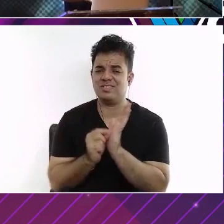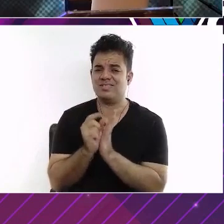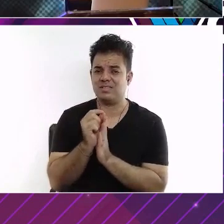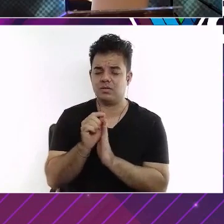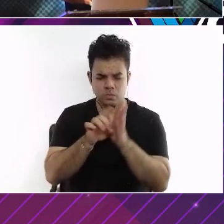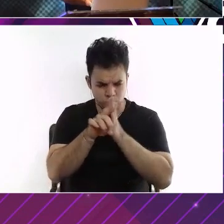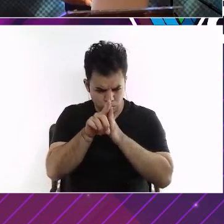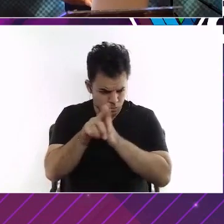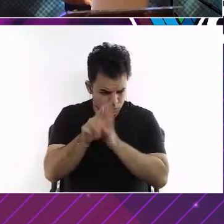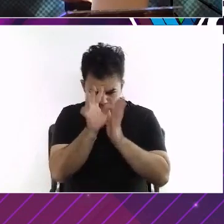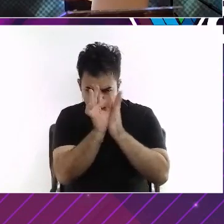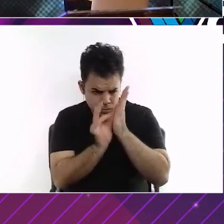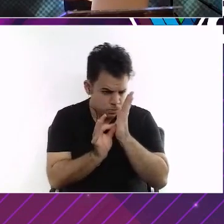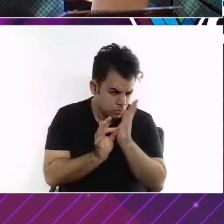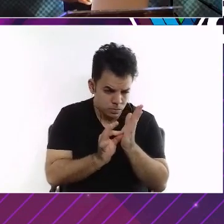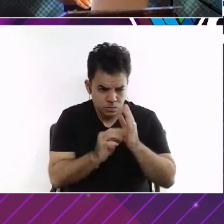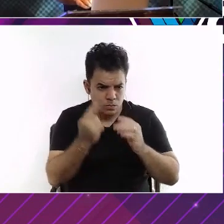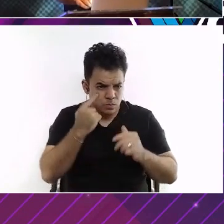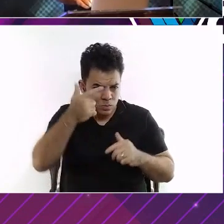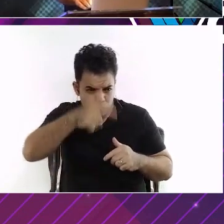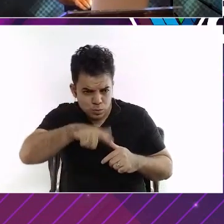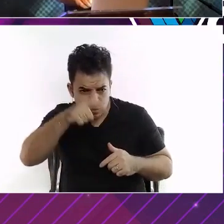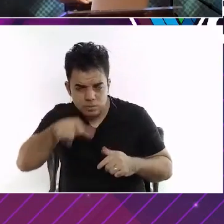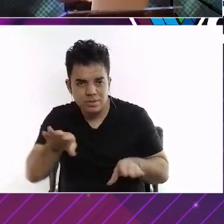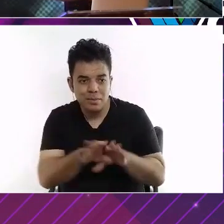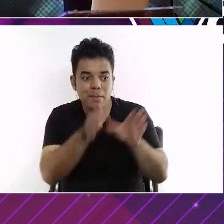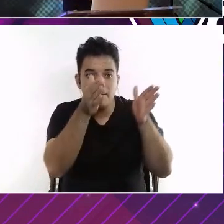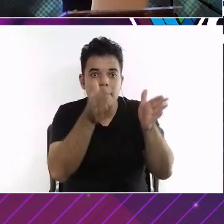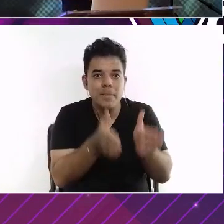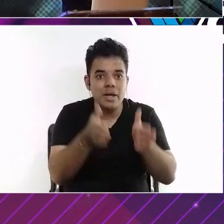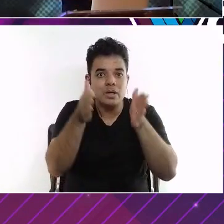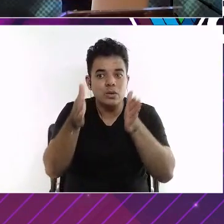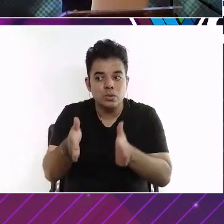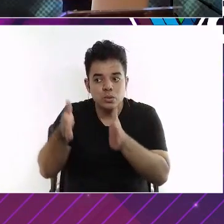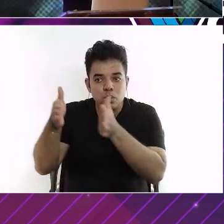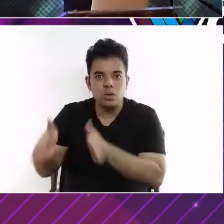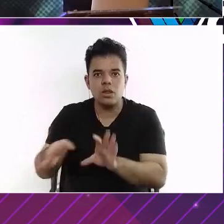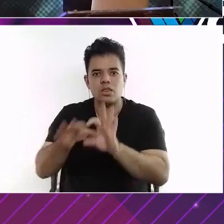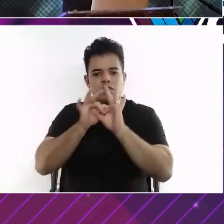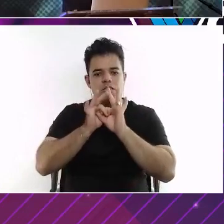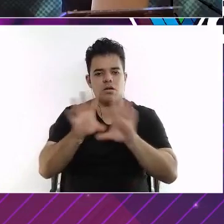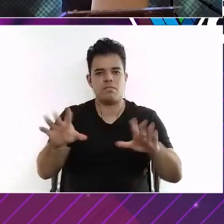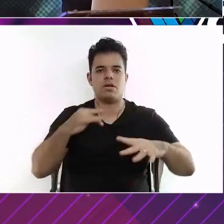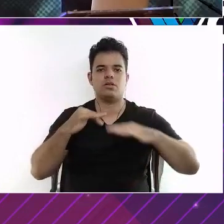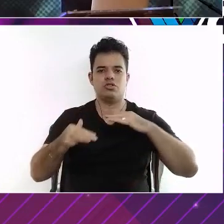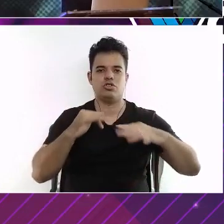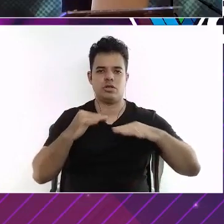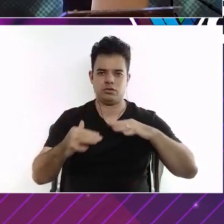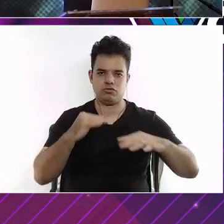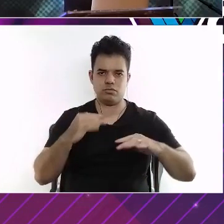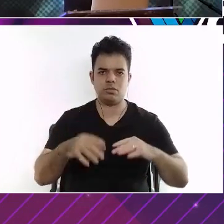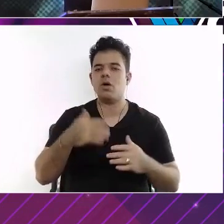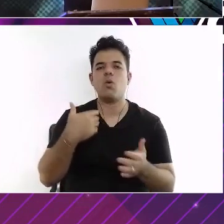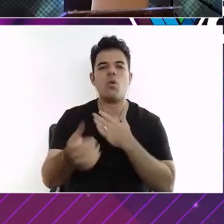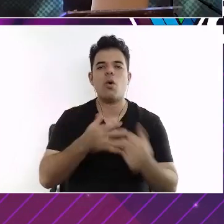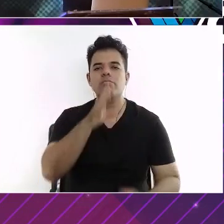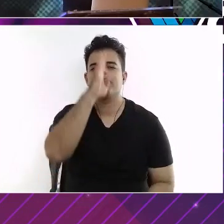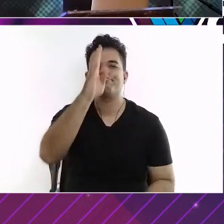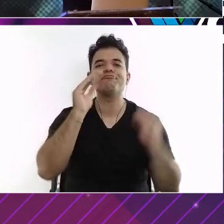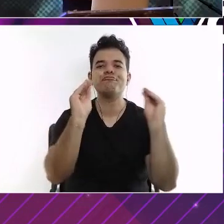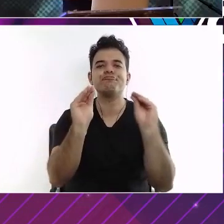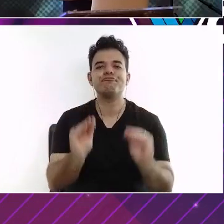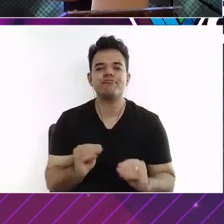e padrões de codificação têm liberdade em agilidade. Mas não é liberdade para fazer qualquer coisa. E não é liberdade para